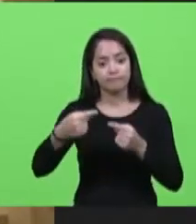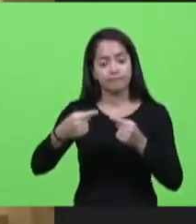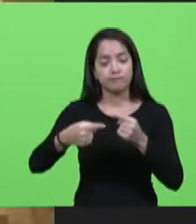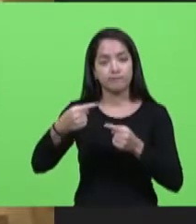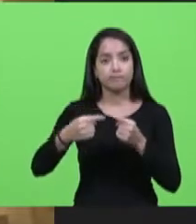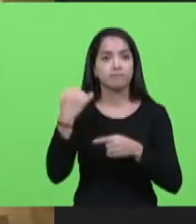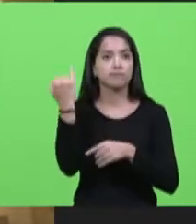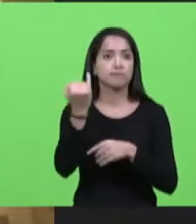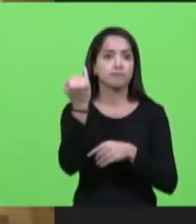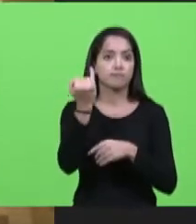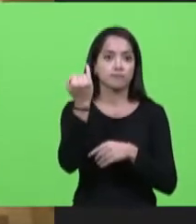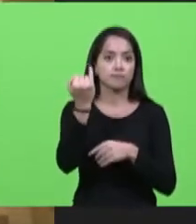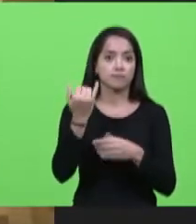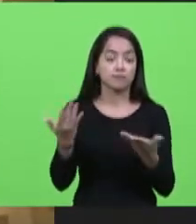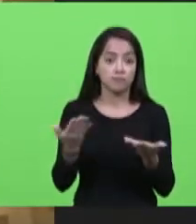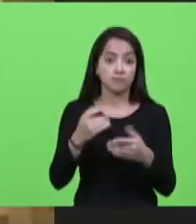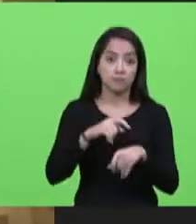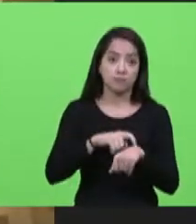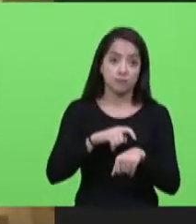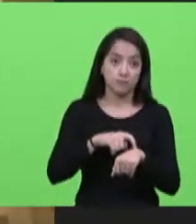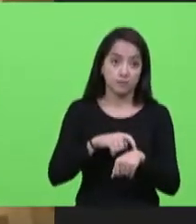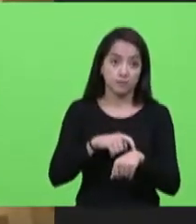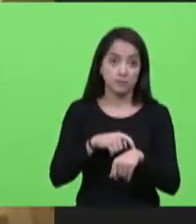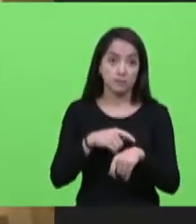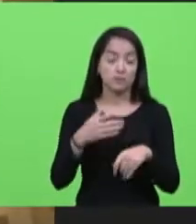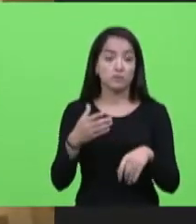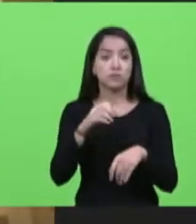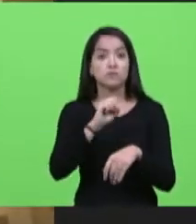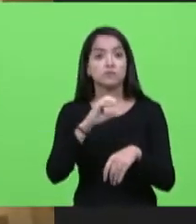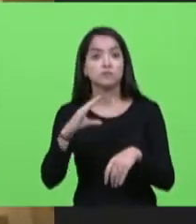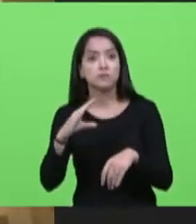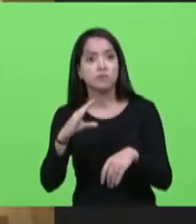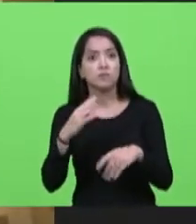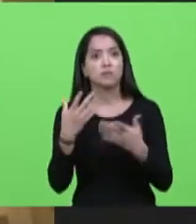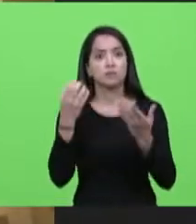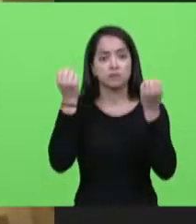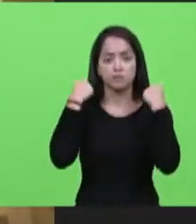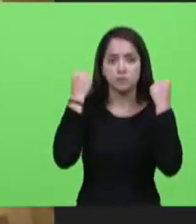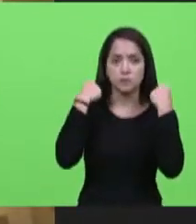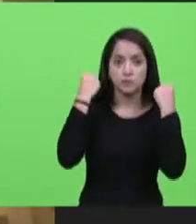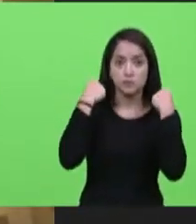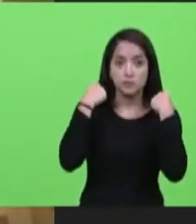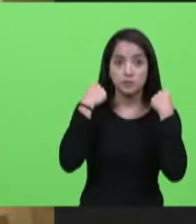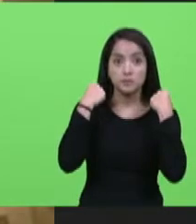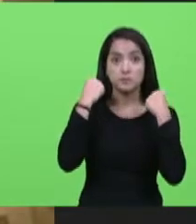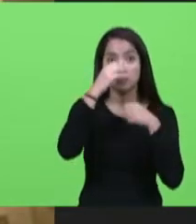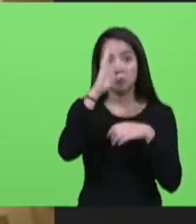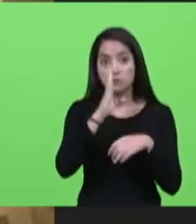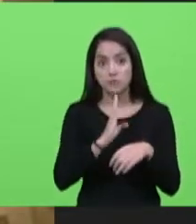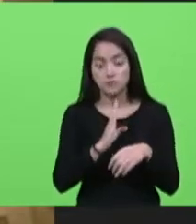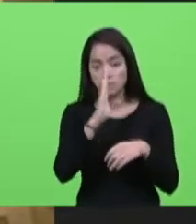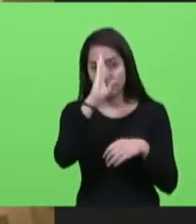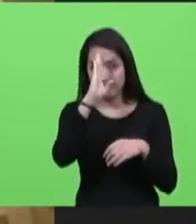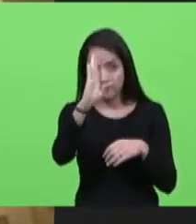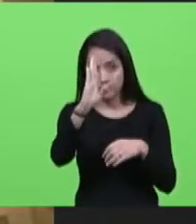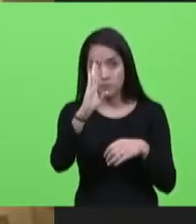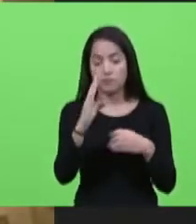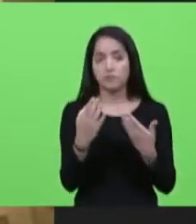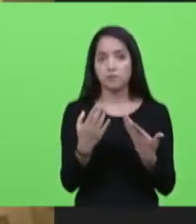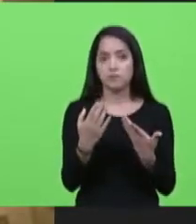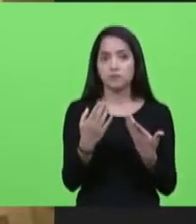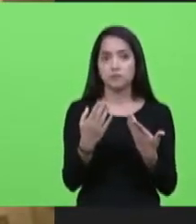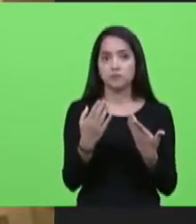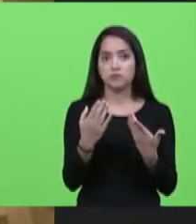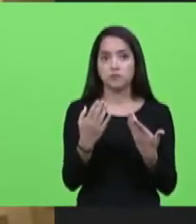momento que Santa Catarina pode entrar na vanguarda da atividade física, do exercício físico no Brasil. Principalmente, não com a visão